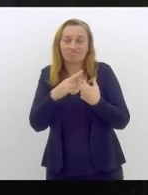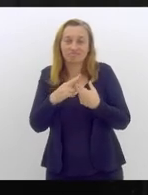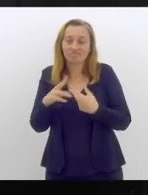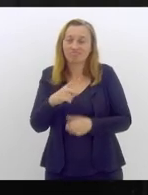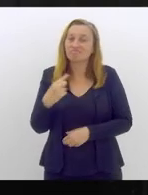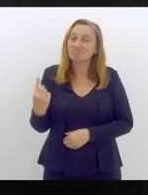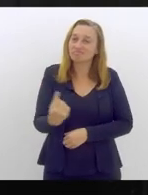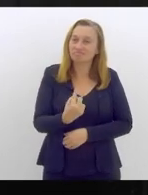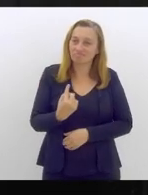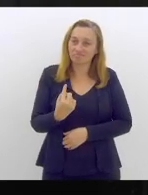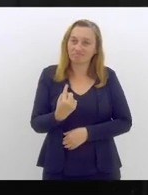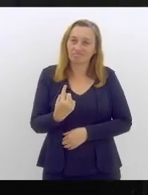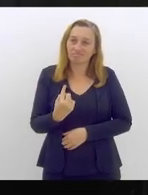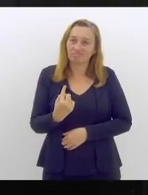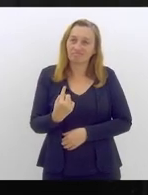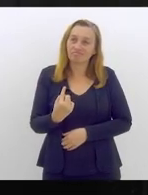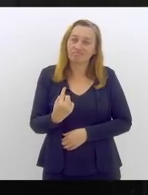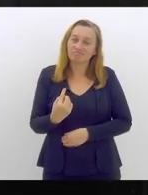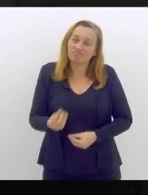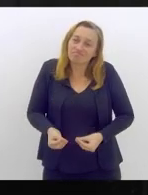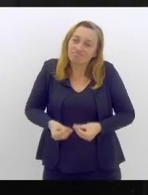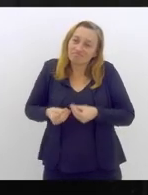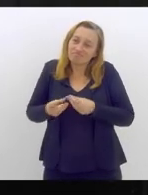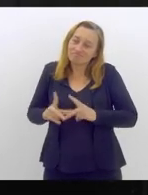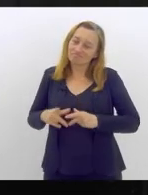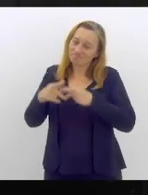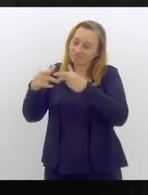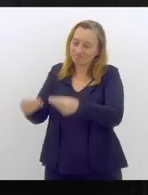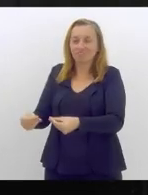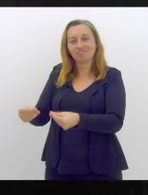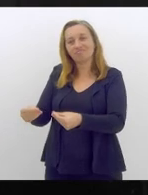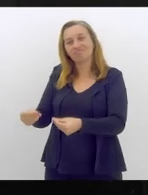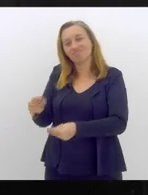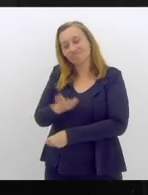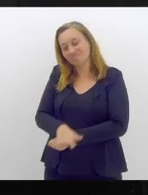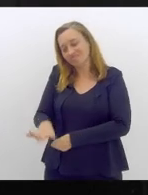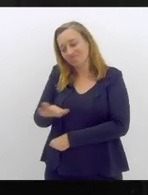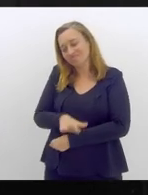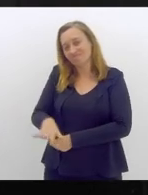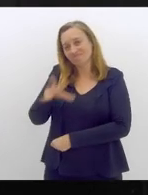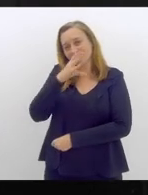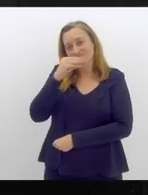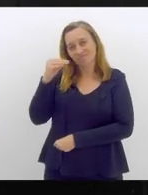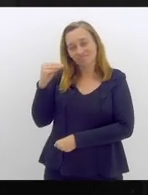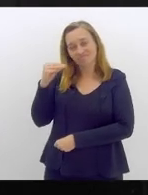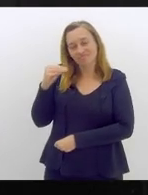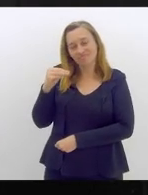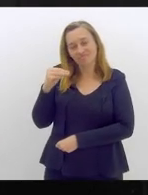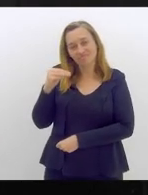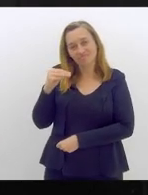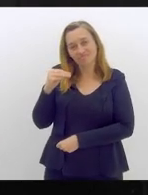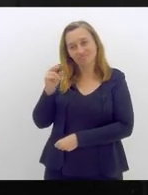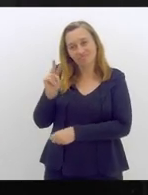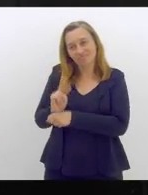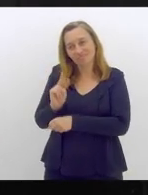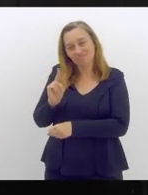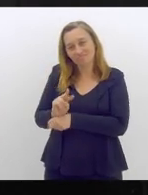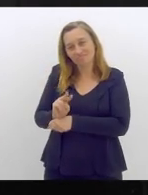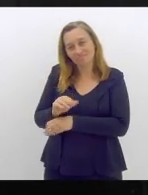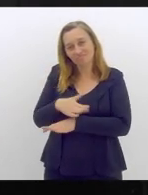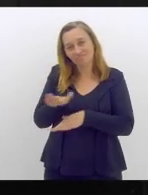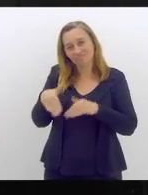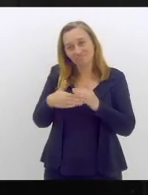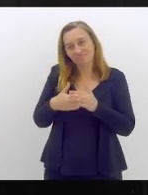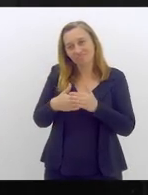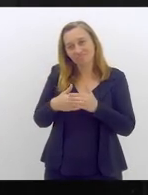nós vamos dar de presente as nossas crianças os nossos adolescentes a proteção integral